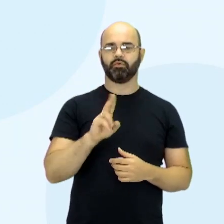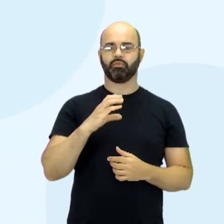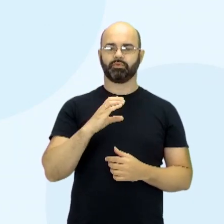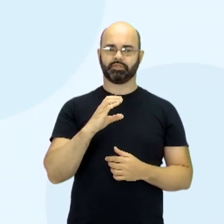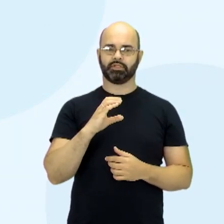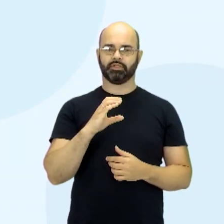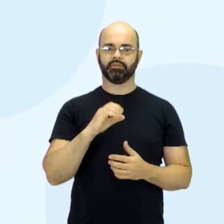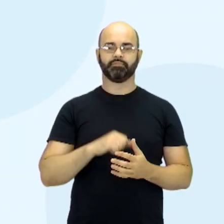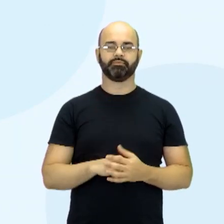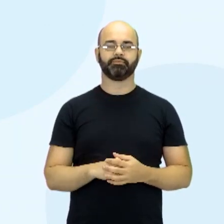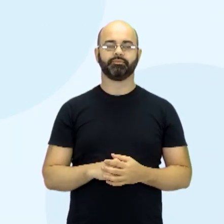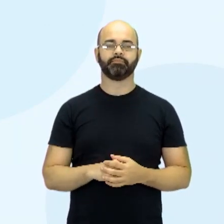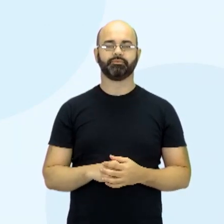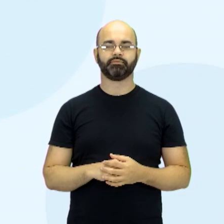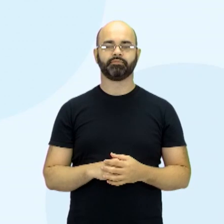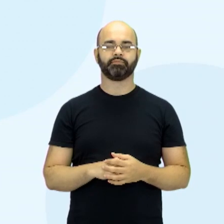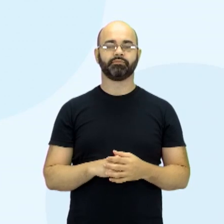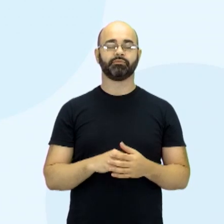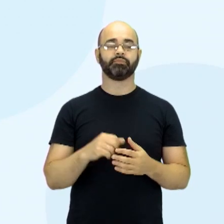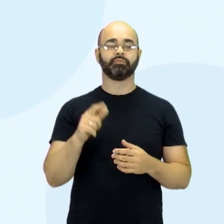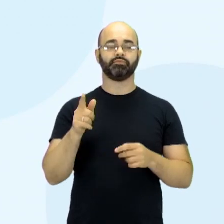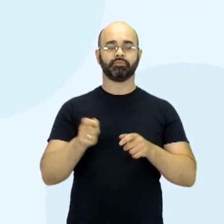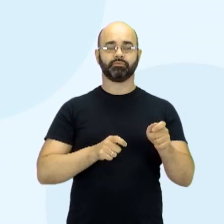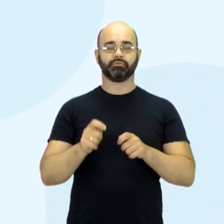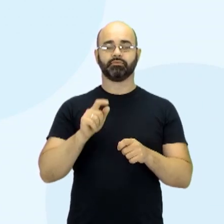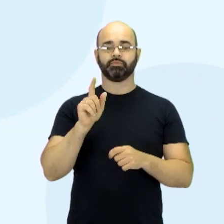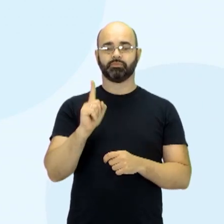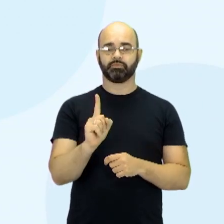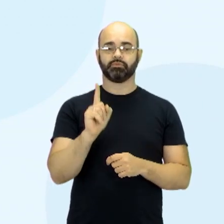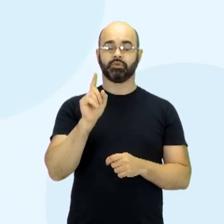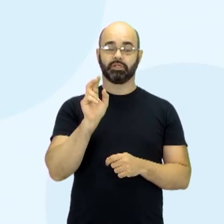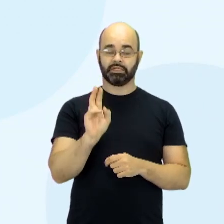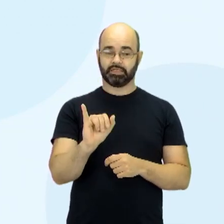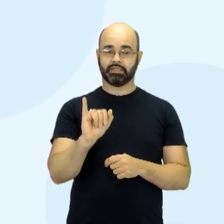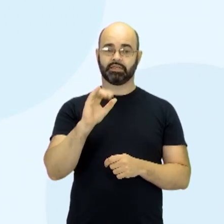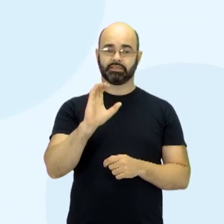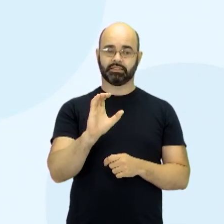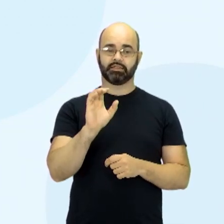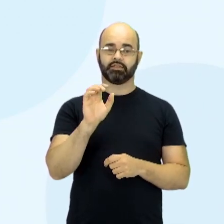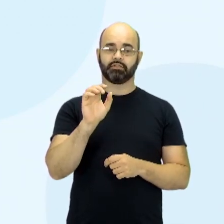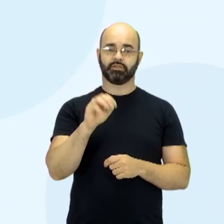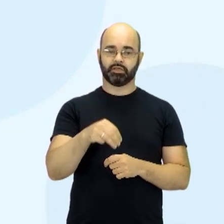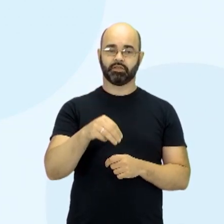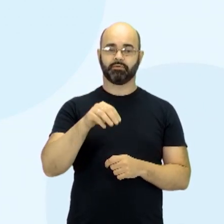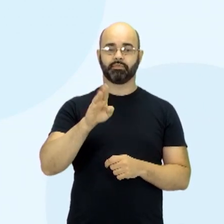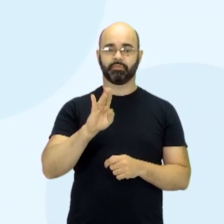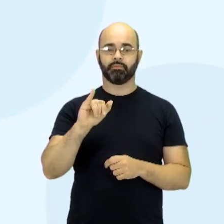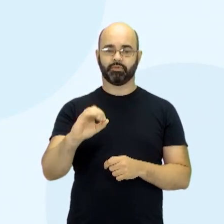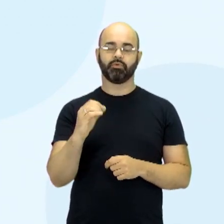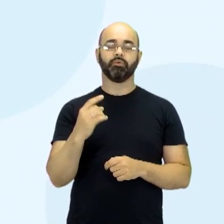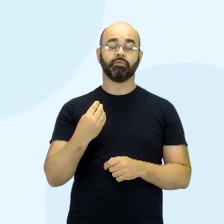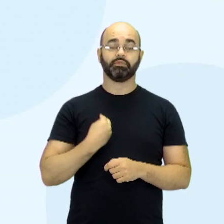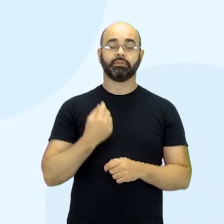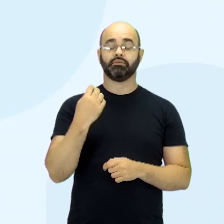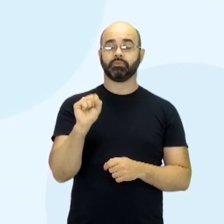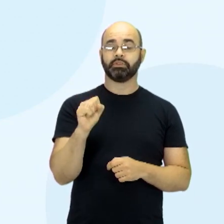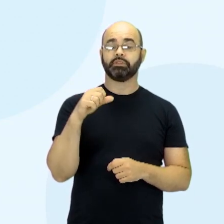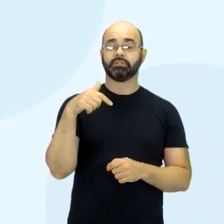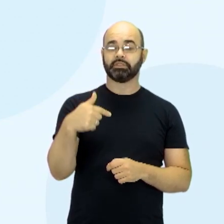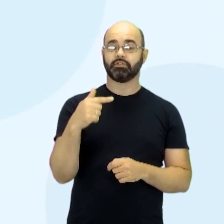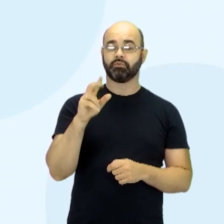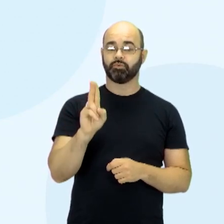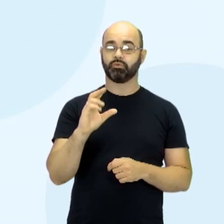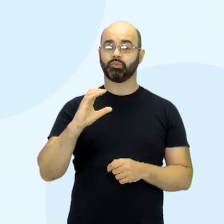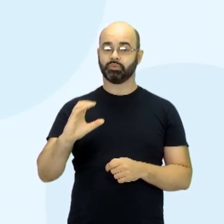UCs, né, geridas pelo ICMBio, né, lembrando que ICM é Instituto Chico Mendes, existem 87 UCs de